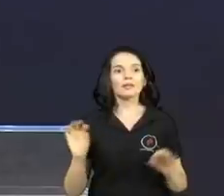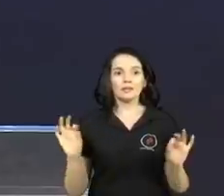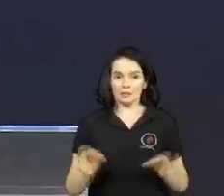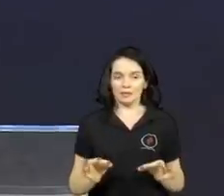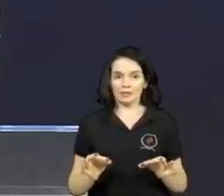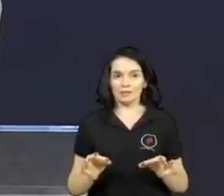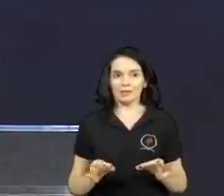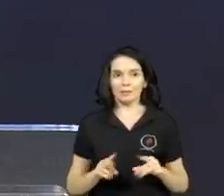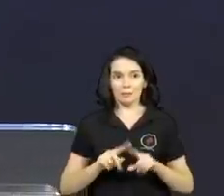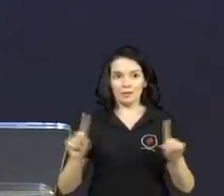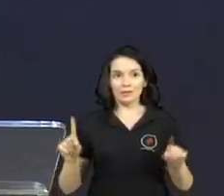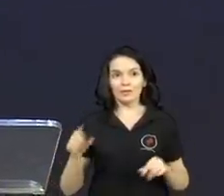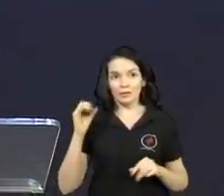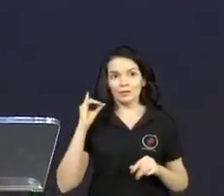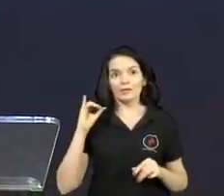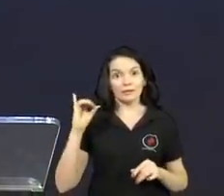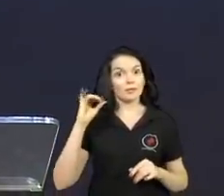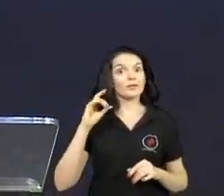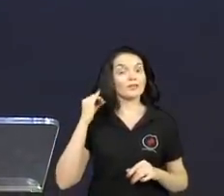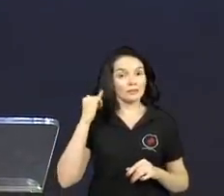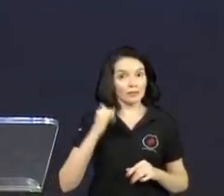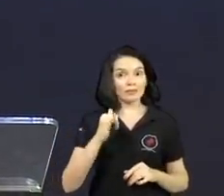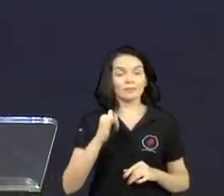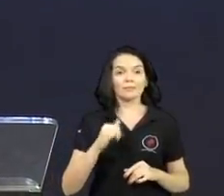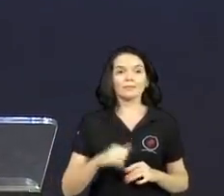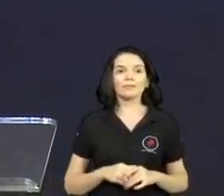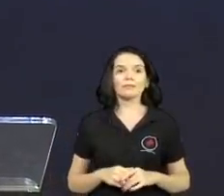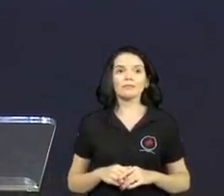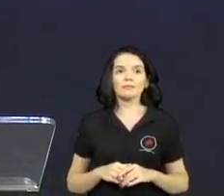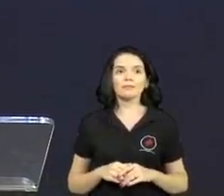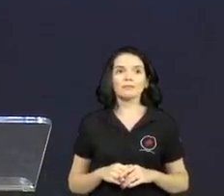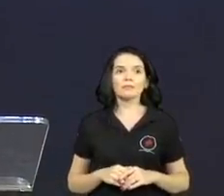você, eu voltava para Jesus agora.